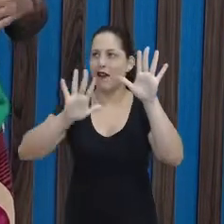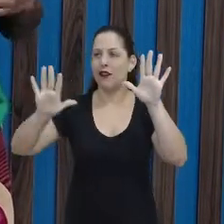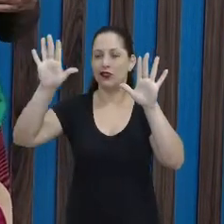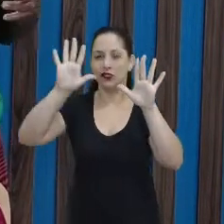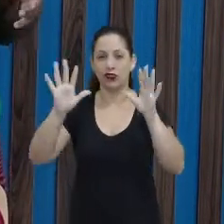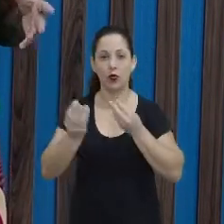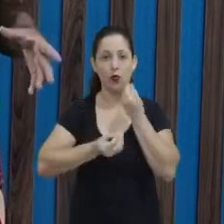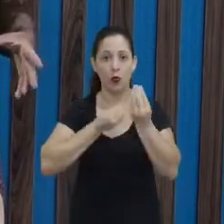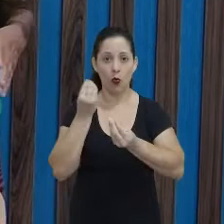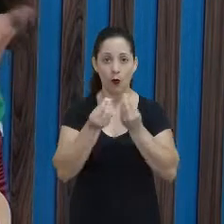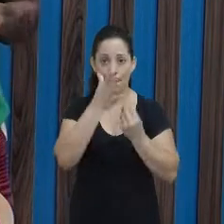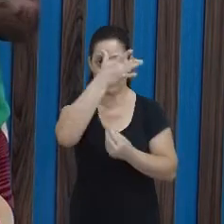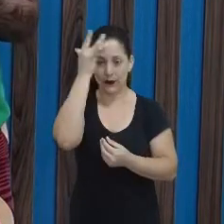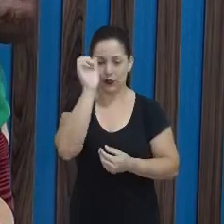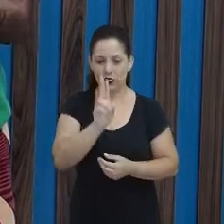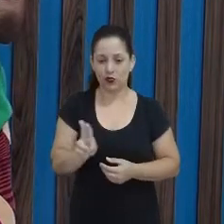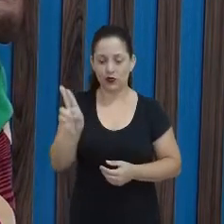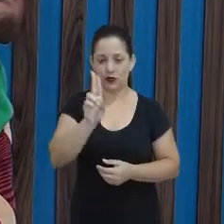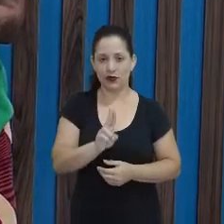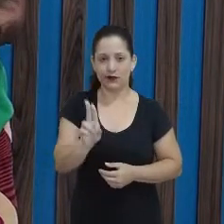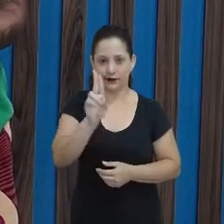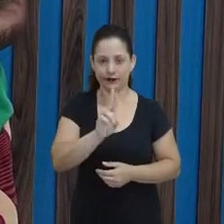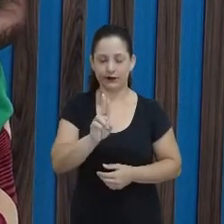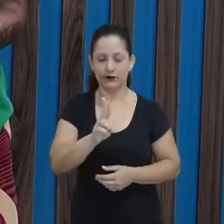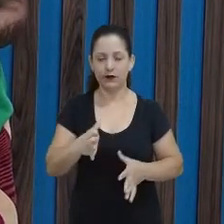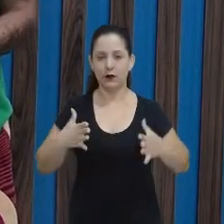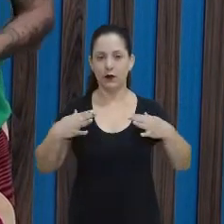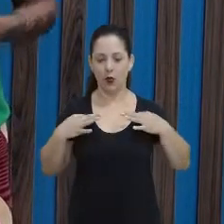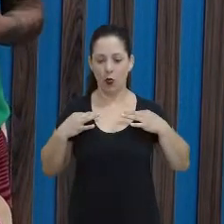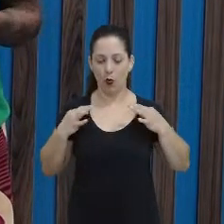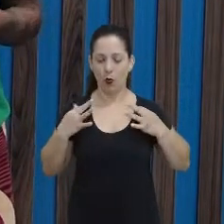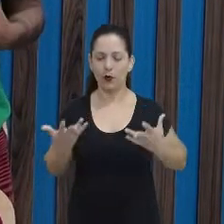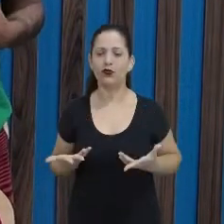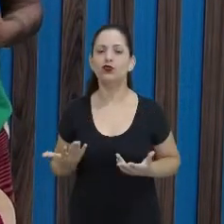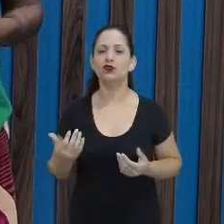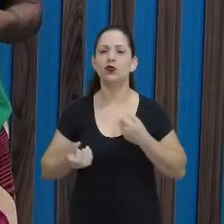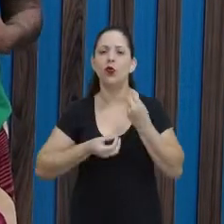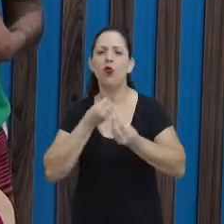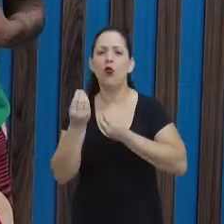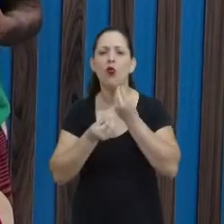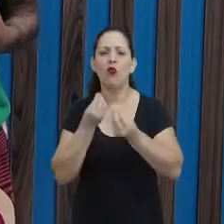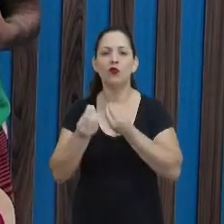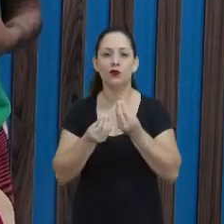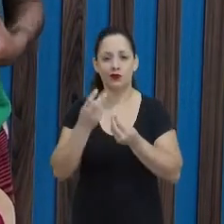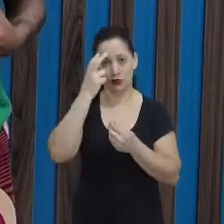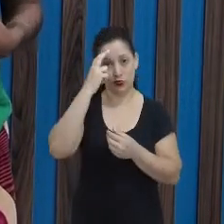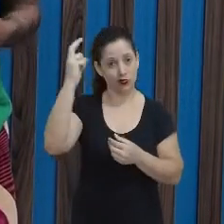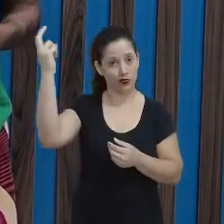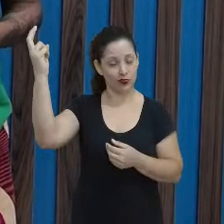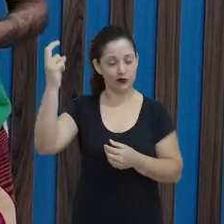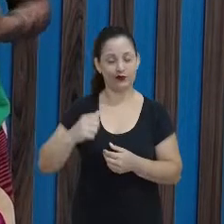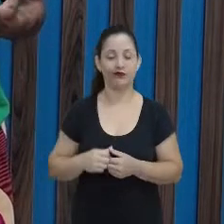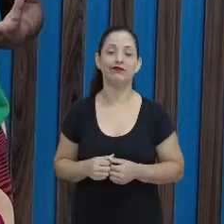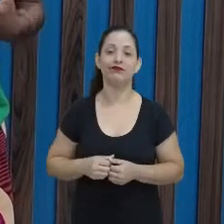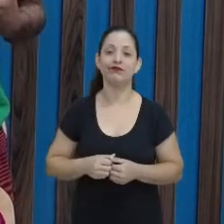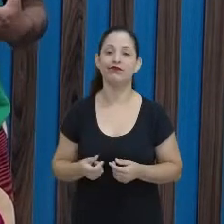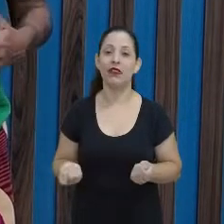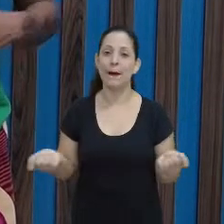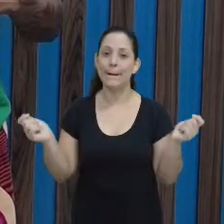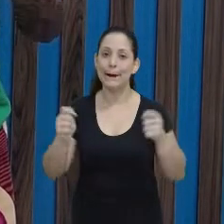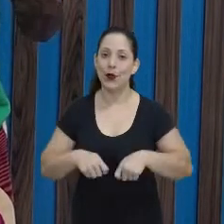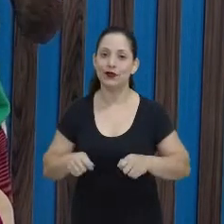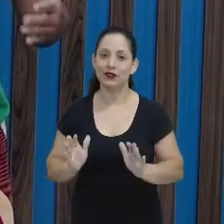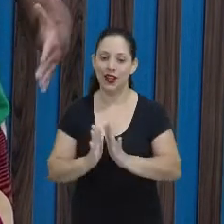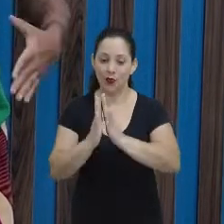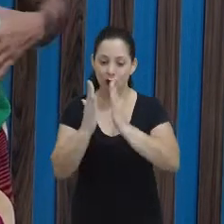se vestiam naquela época, o que as pessoas gostavam de escutar. Experimente isso, caso você tenha acesso, pegar assim um álbum de fotos de